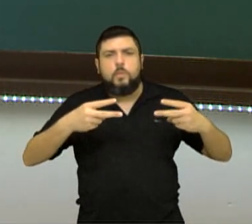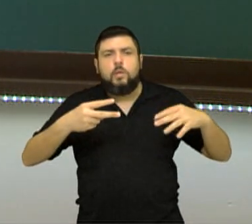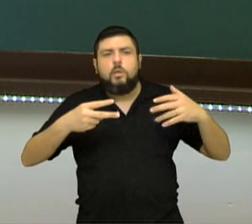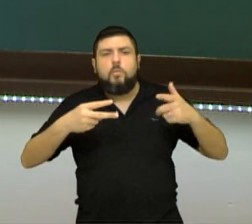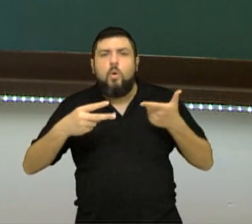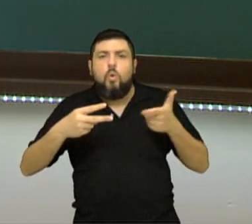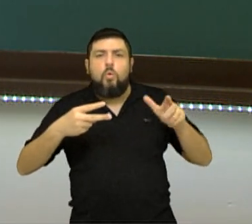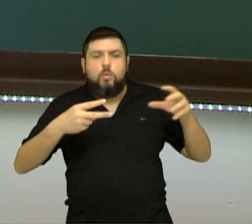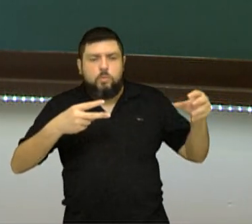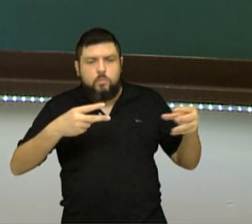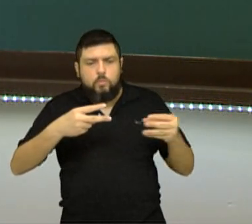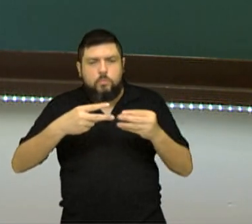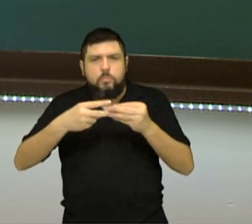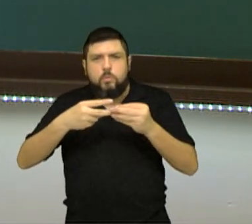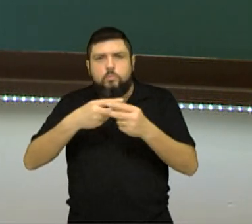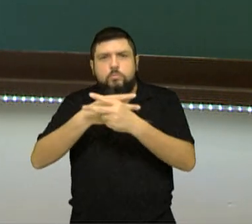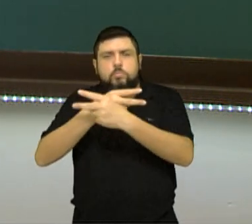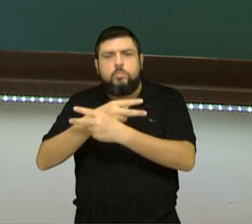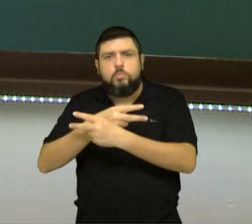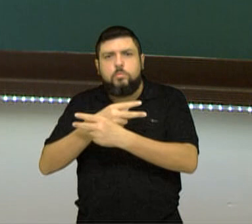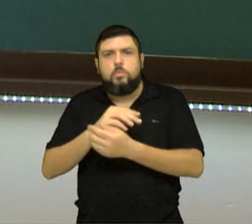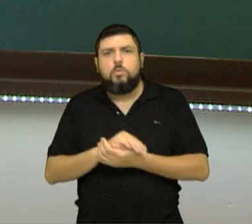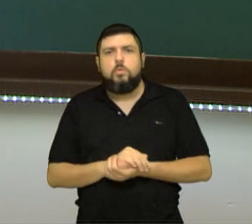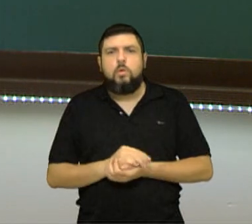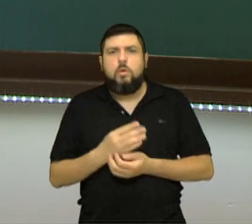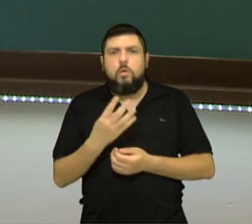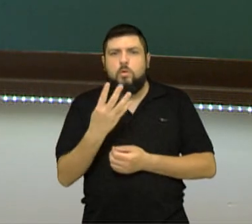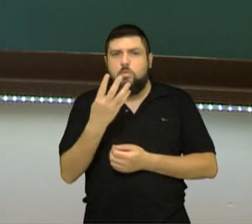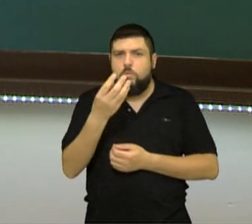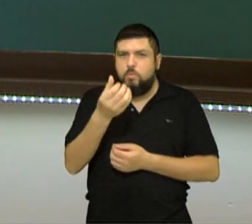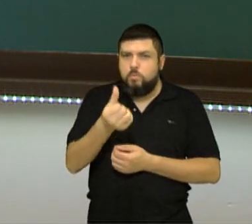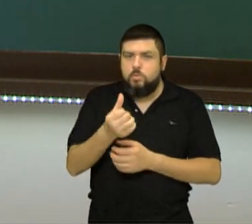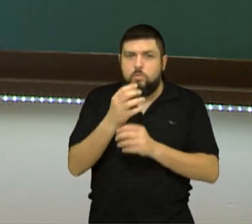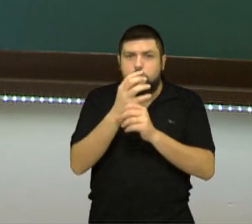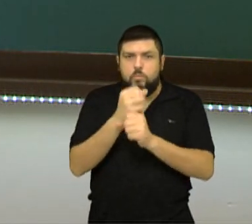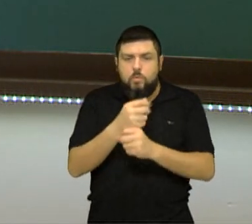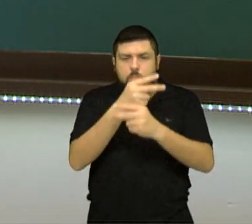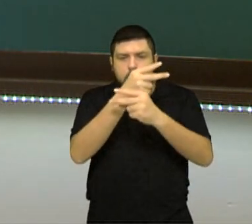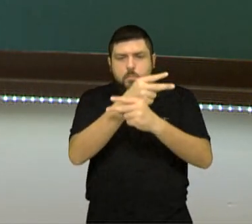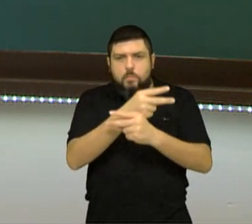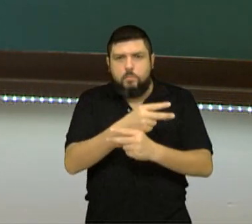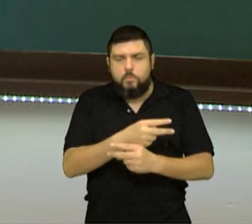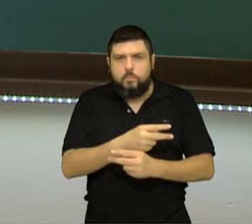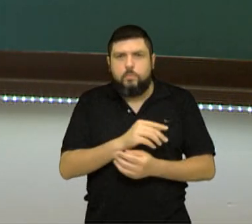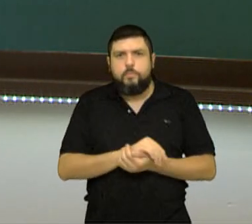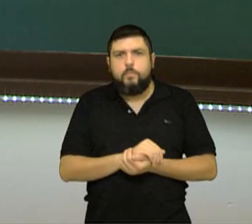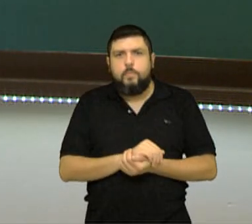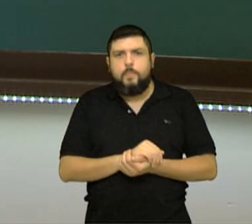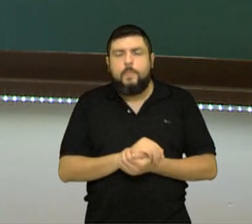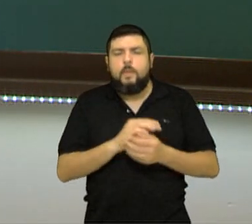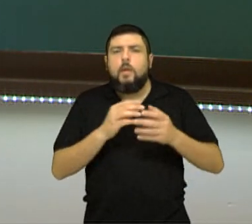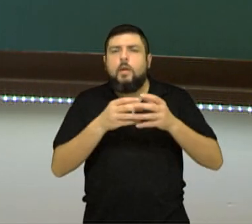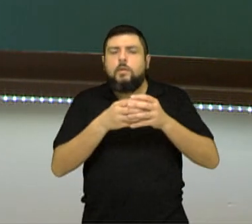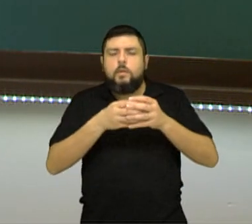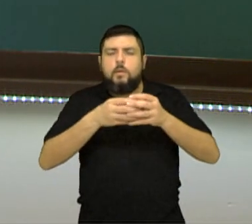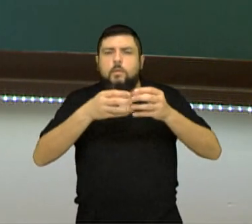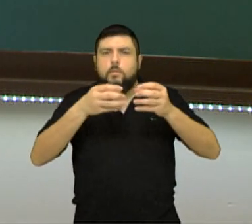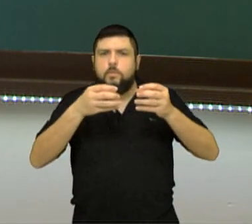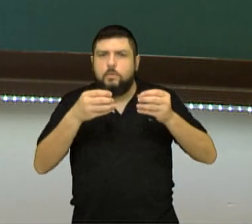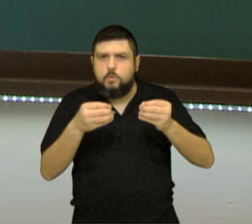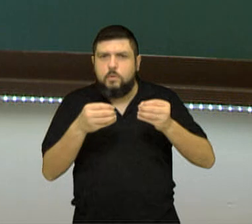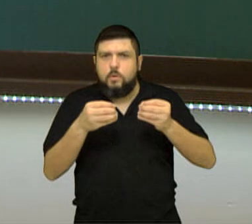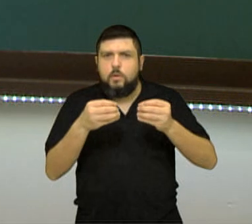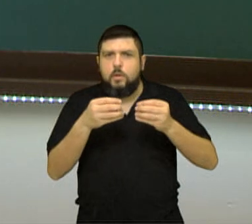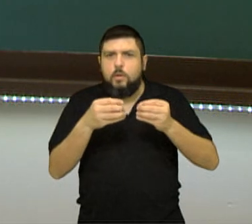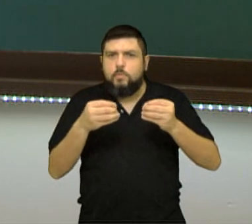o ser humano, 46 cromossomos após a fecundação, e na meiose lá, quando está produzindo os gametas, tanto